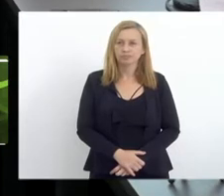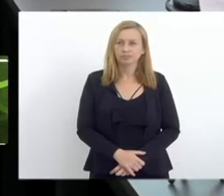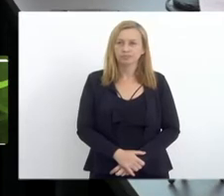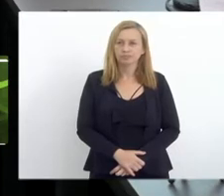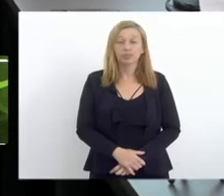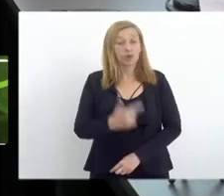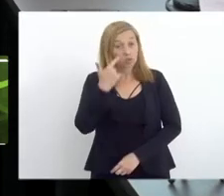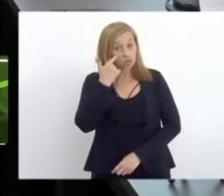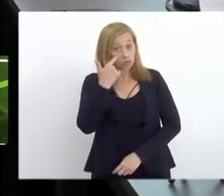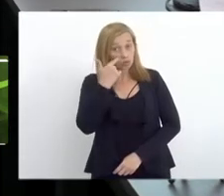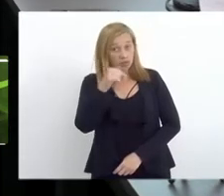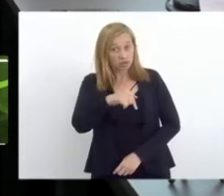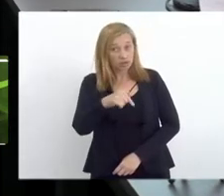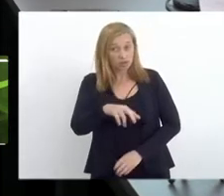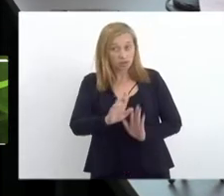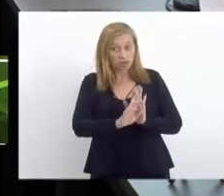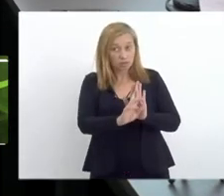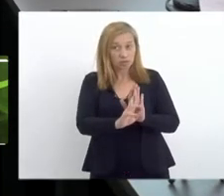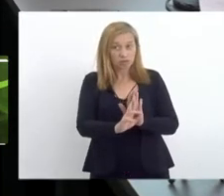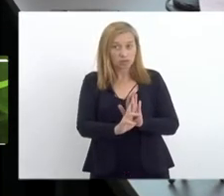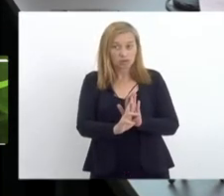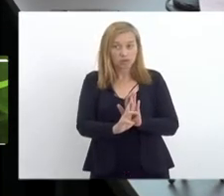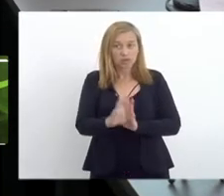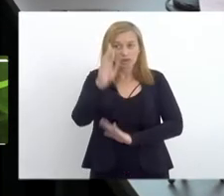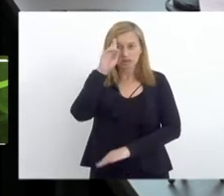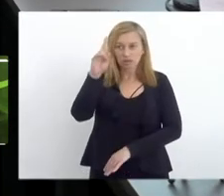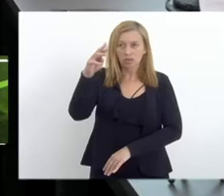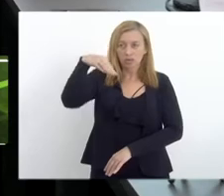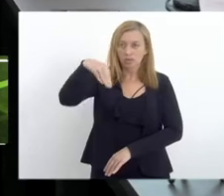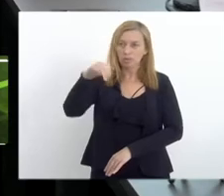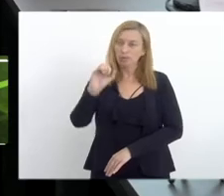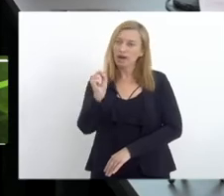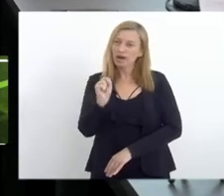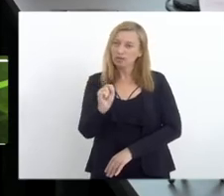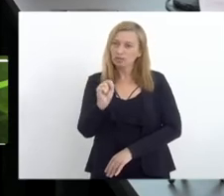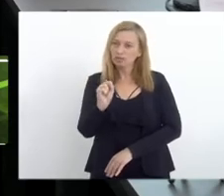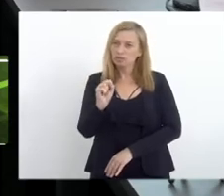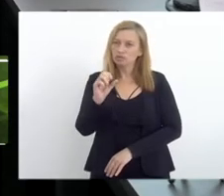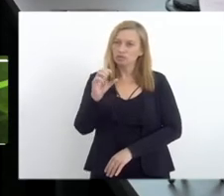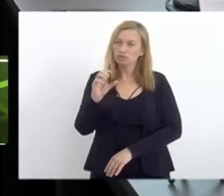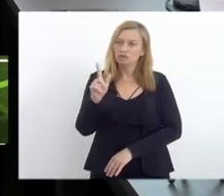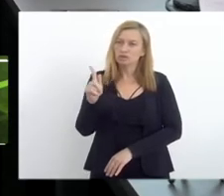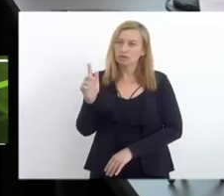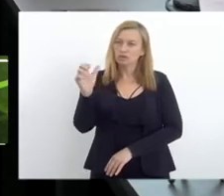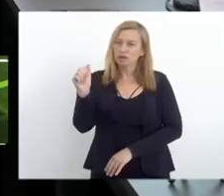Pelo que eu estou vendo aqui, o representante é o senhor Marcos Galvão, que é o diretor.